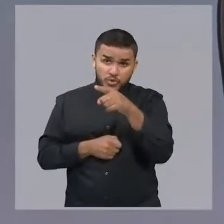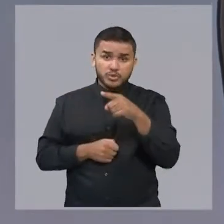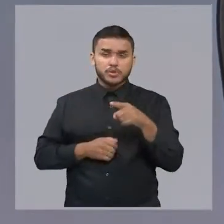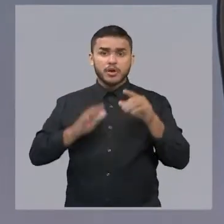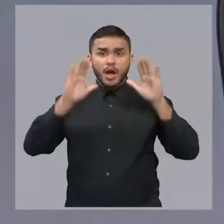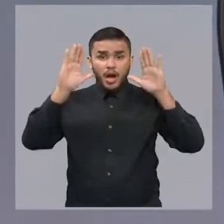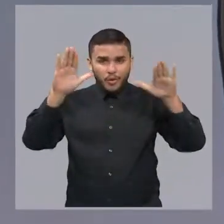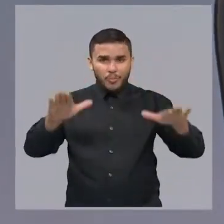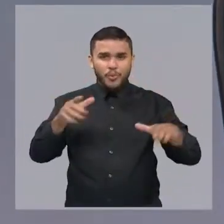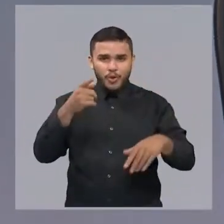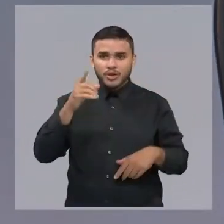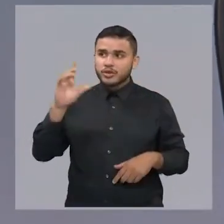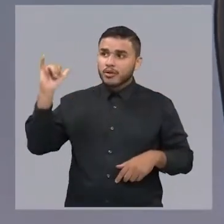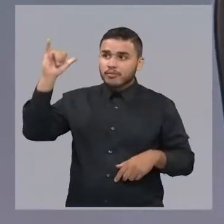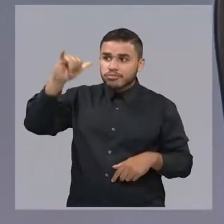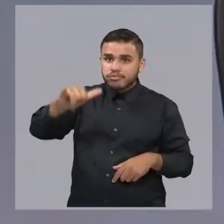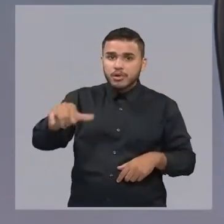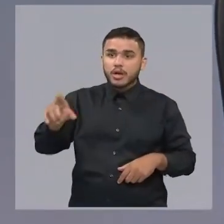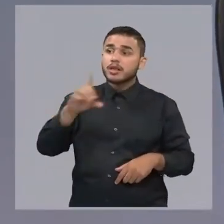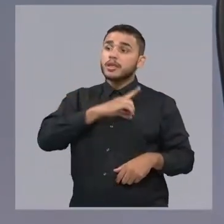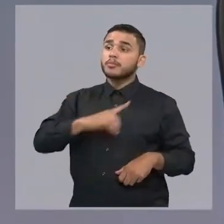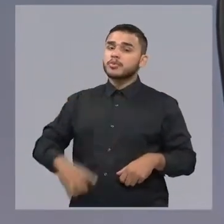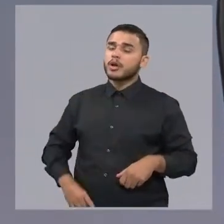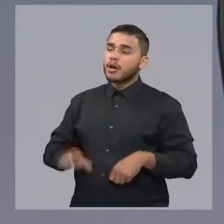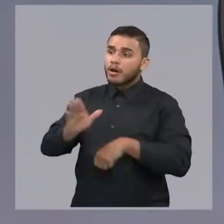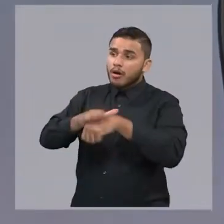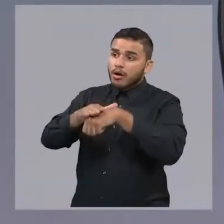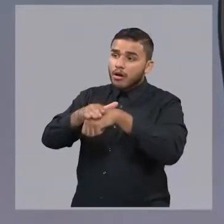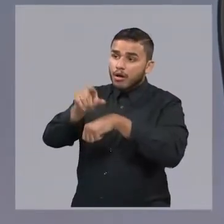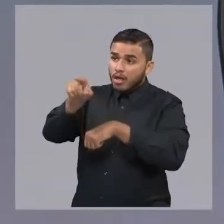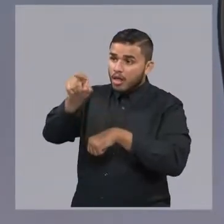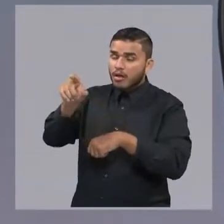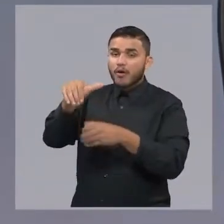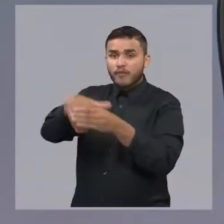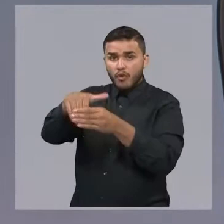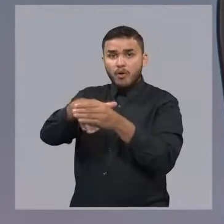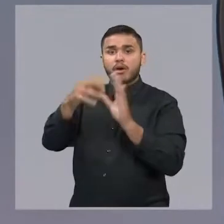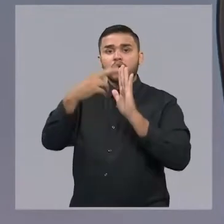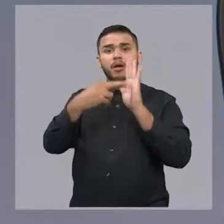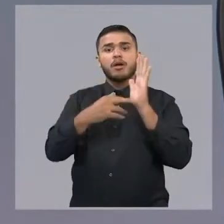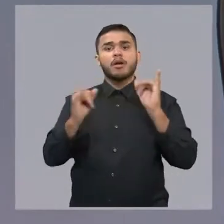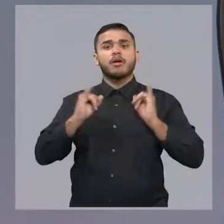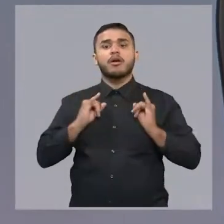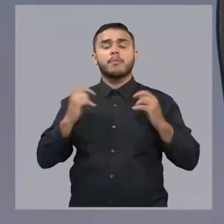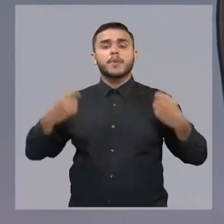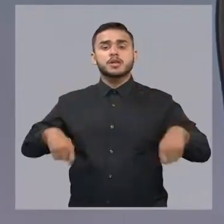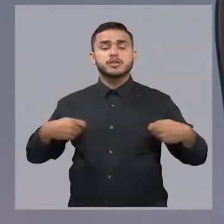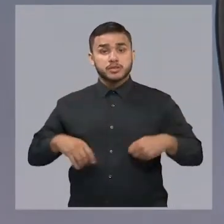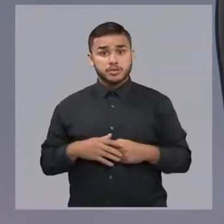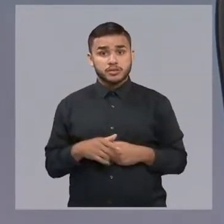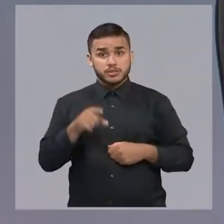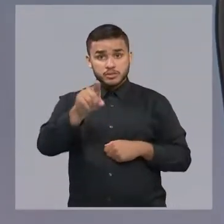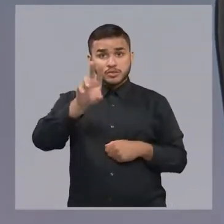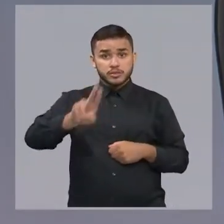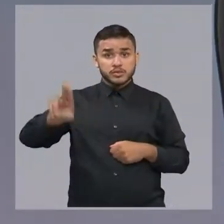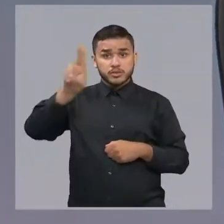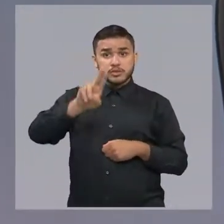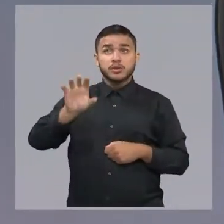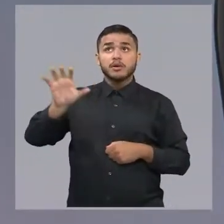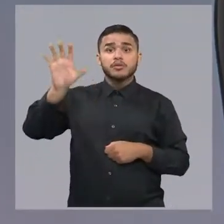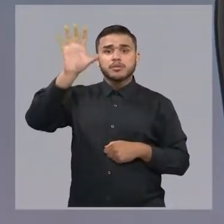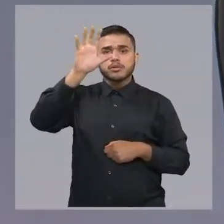o seu deputado votar na reforma da Previdência. Que a Universidade Federal, as universidades federais, os intelectuais dissessem, olha,